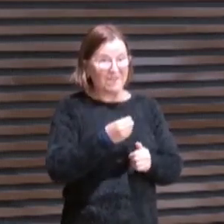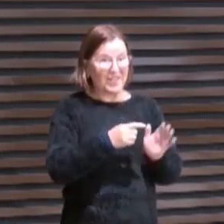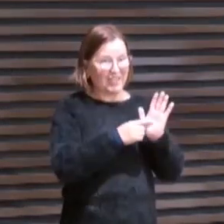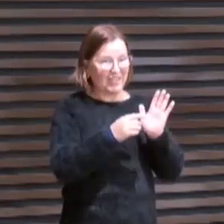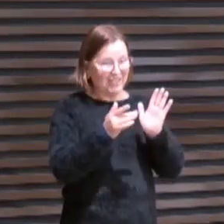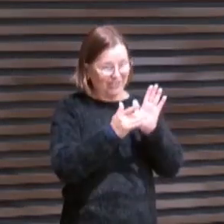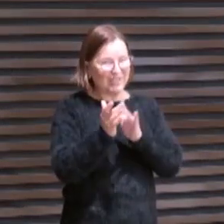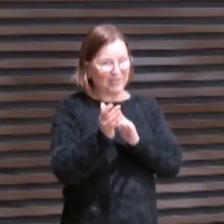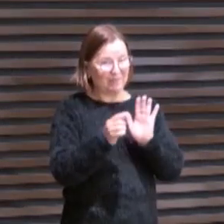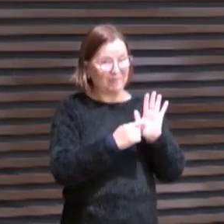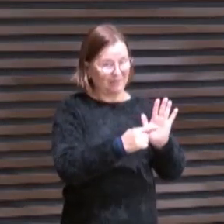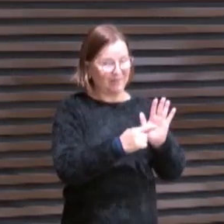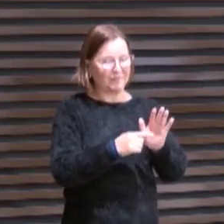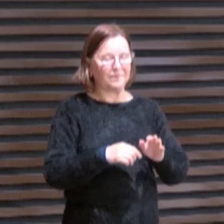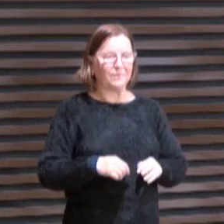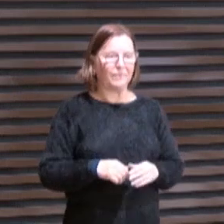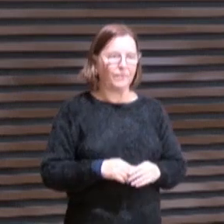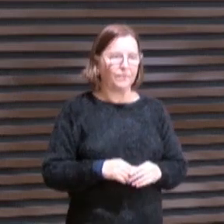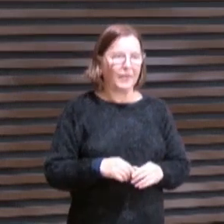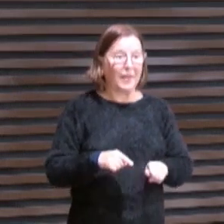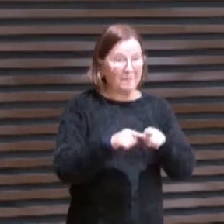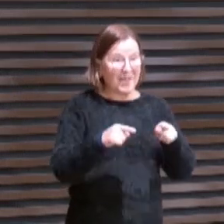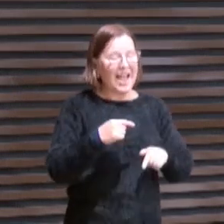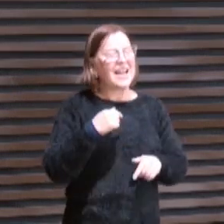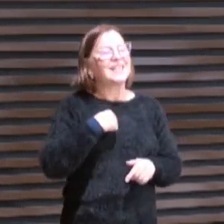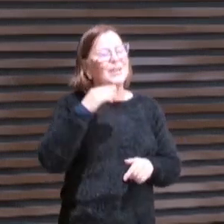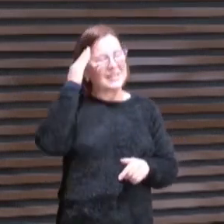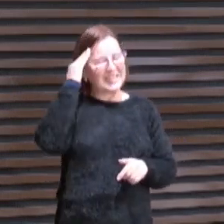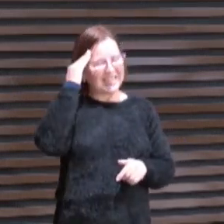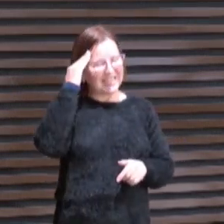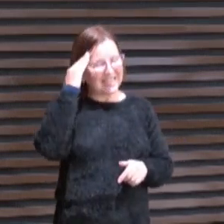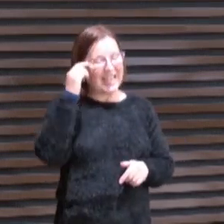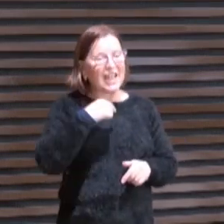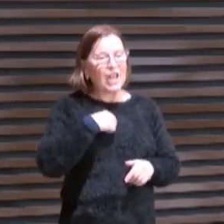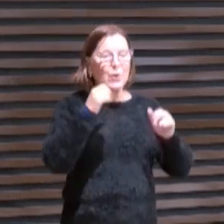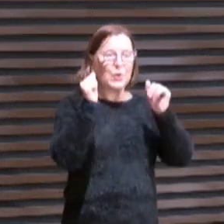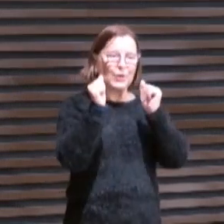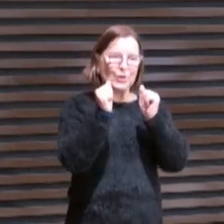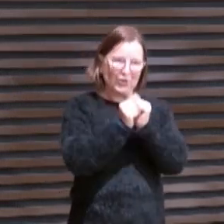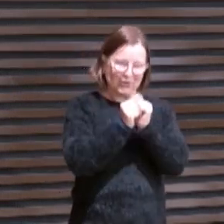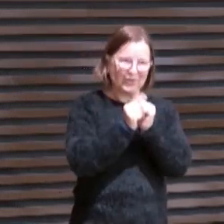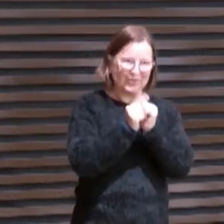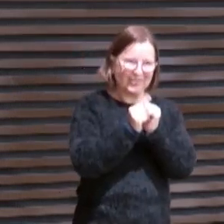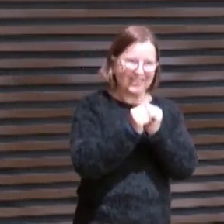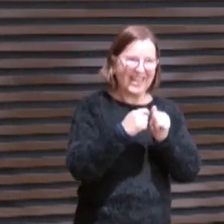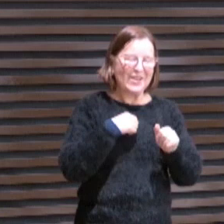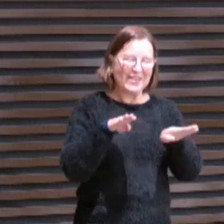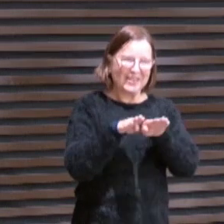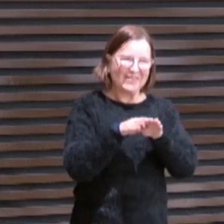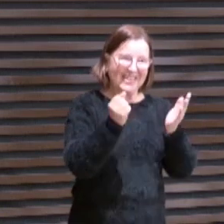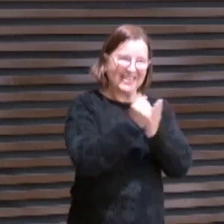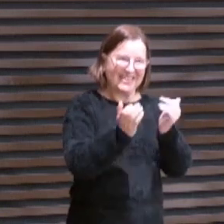Mas, eu sei que eu estava lá. E eu concordo com o apóstolo Paulo que eu também estou crucificado com